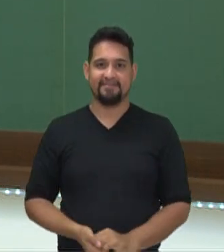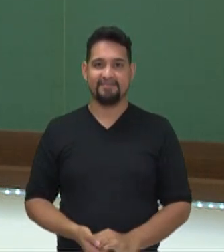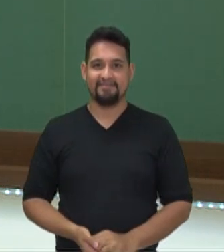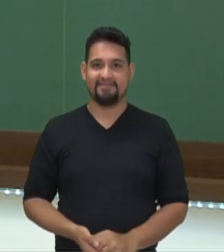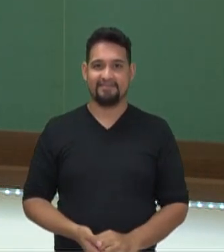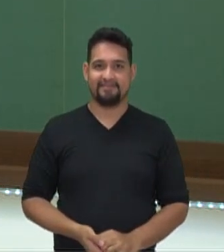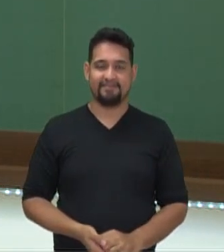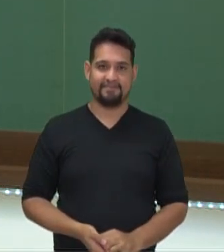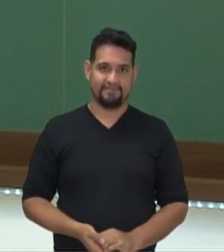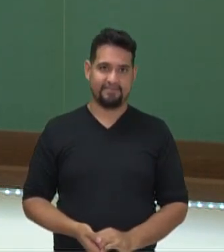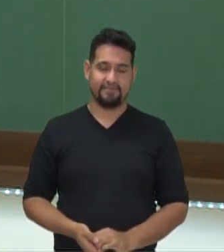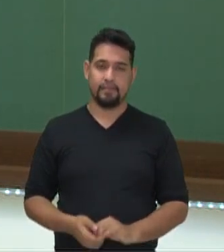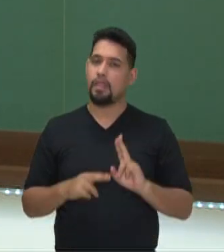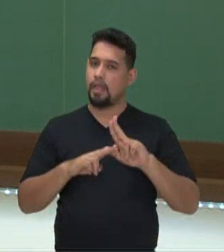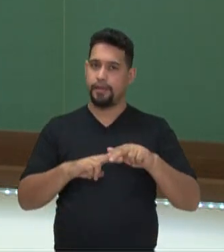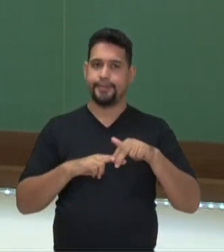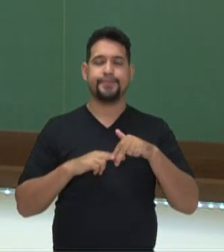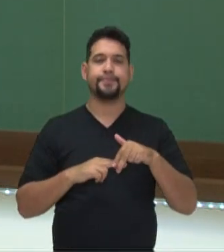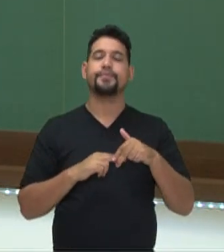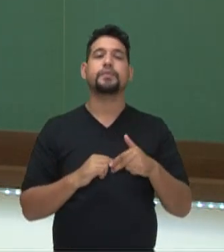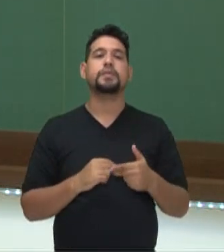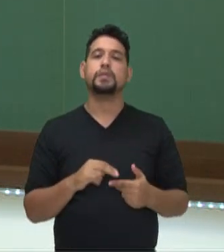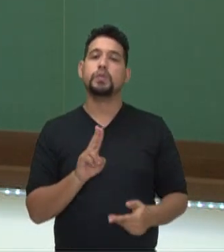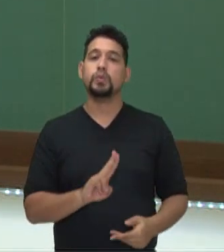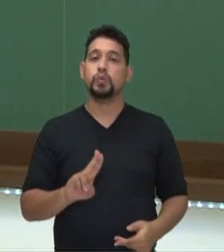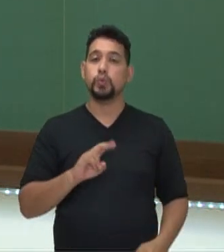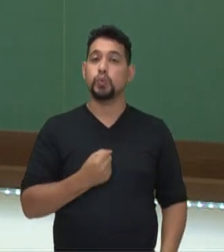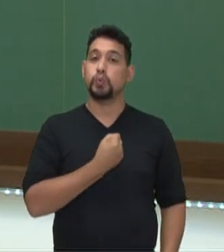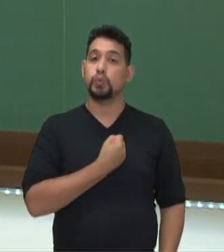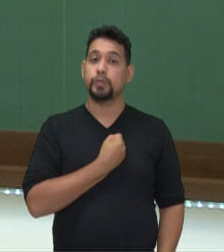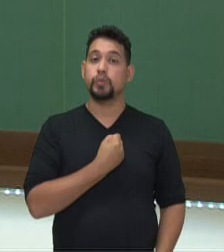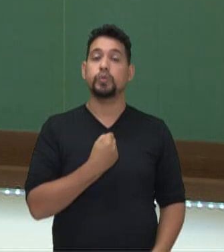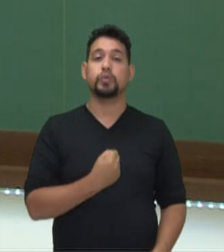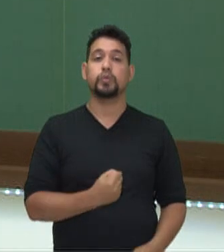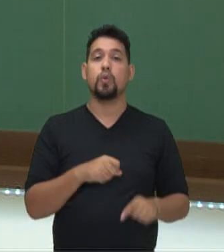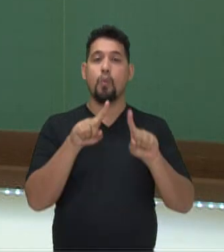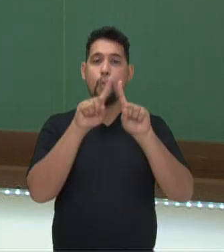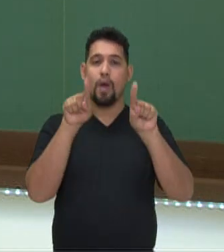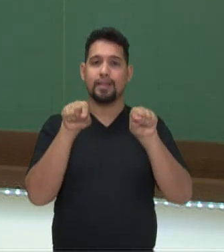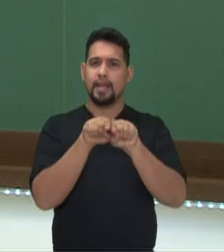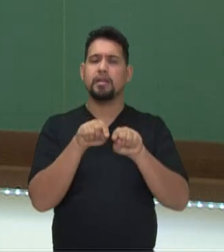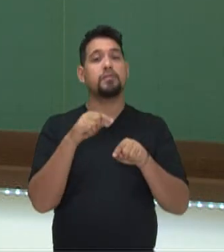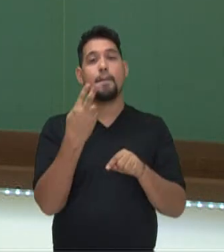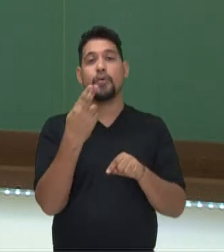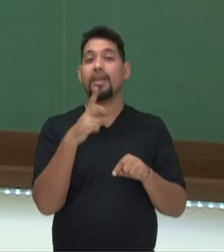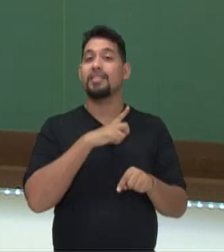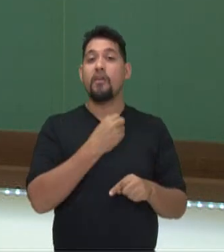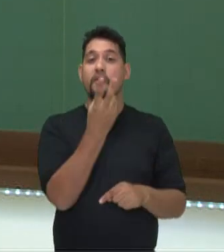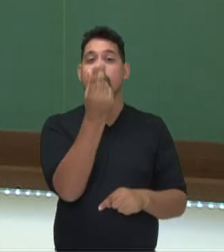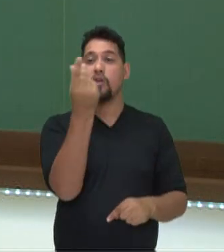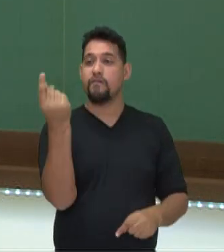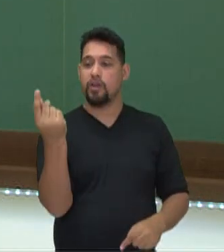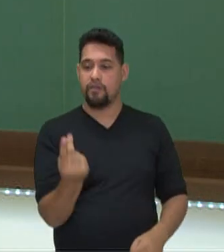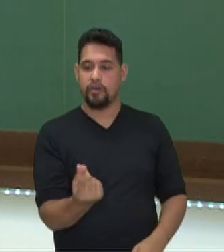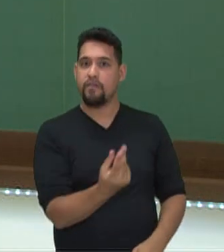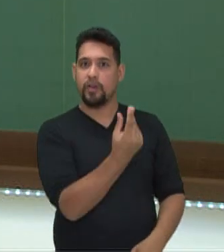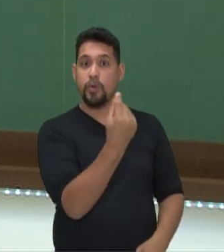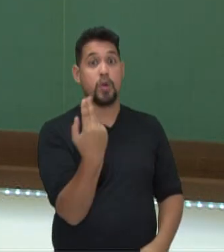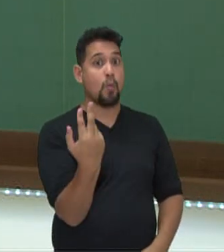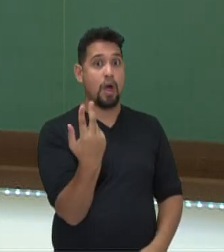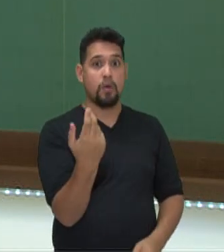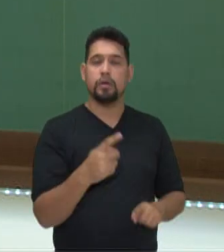1, ok? Por isso, chamamos de números quadrados, né? Porque eles teriam o mesmo valor. Então,